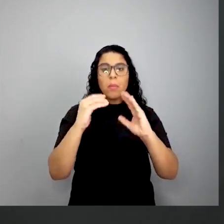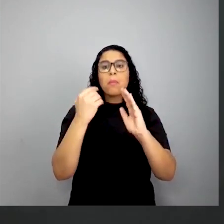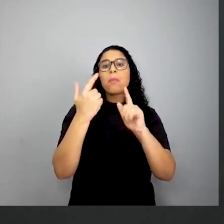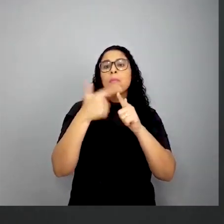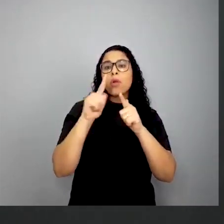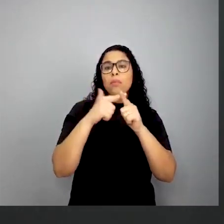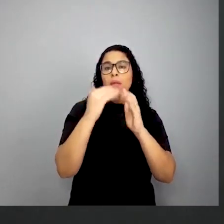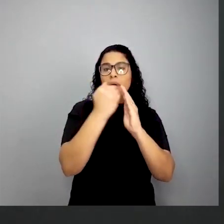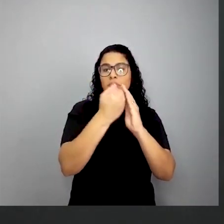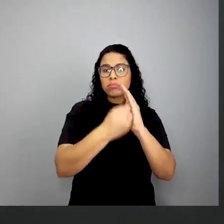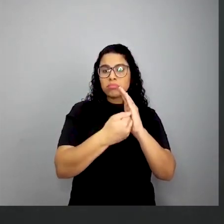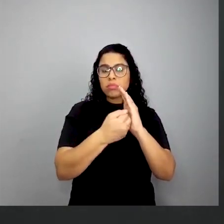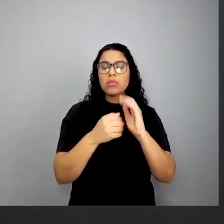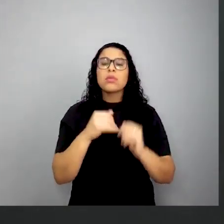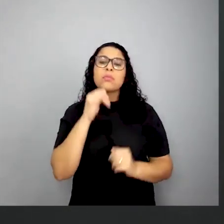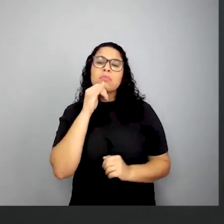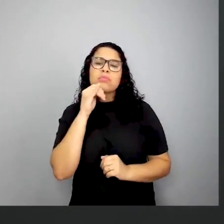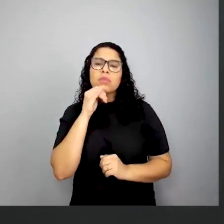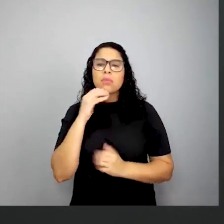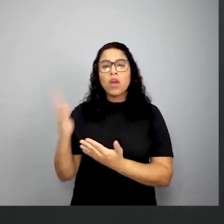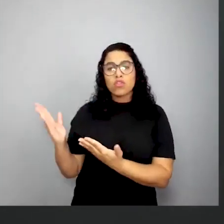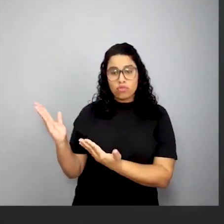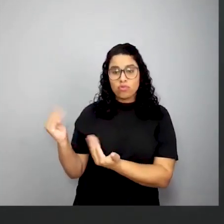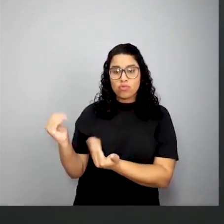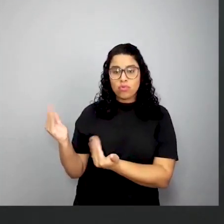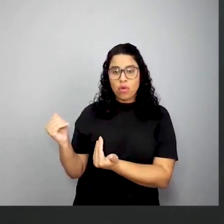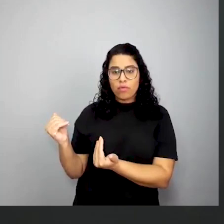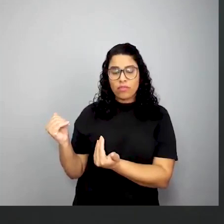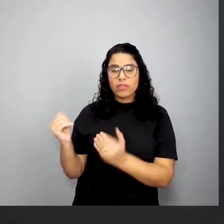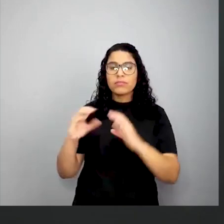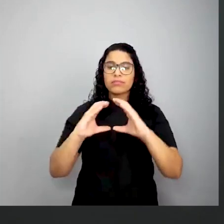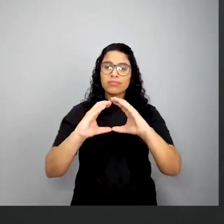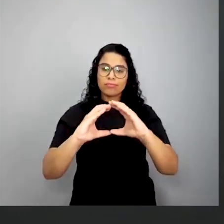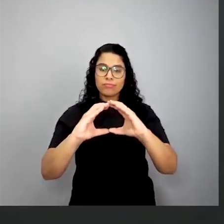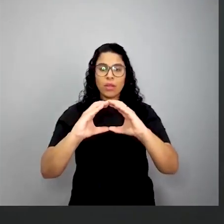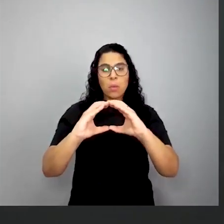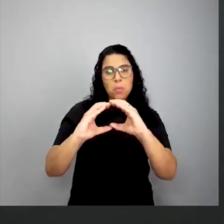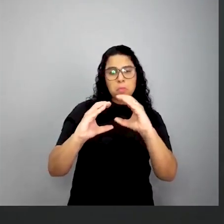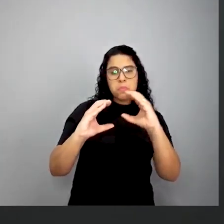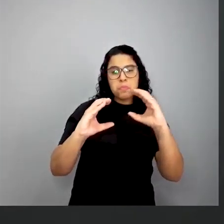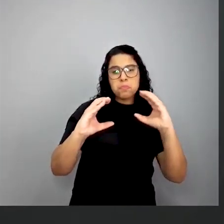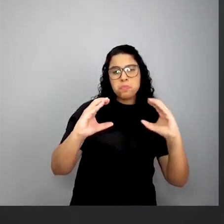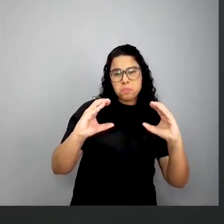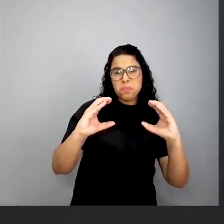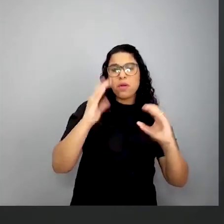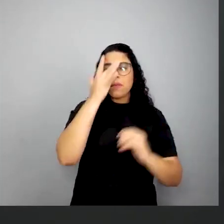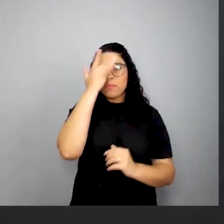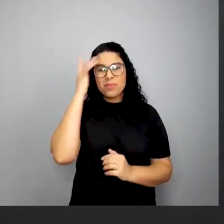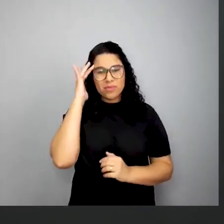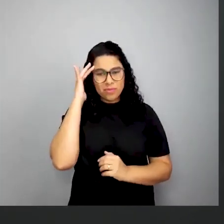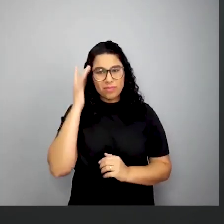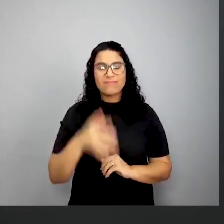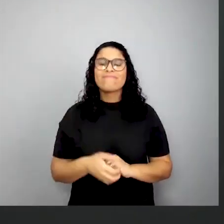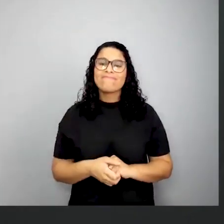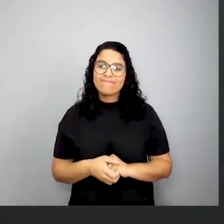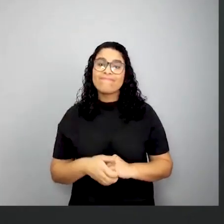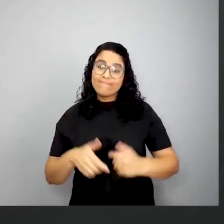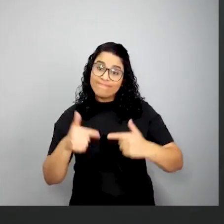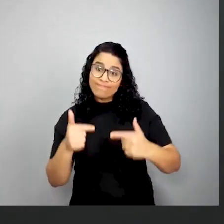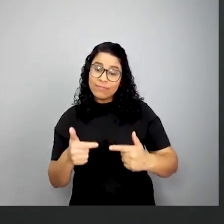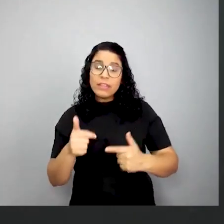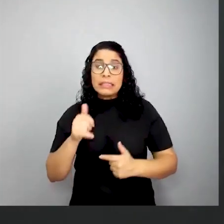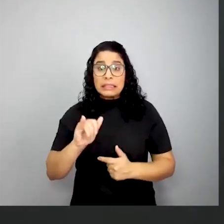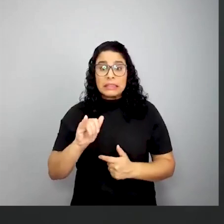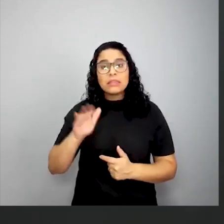E você sabia que na adolescência, o globo ocular, ele tende a se alongar um pouco mais? Então, olha que chato. Se você já